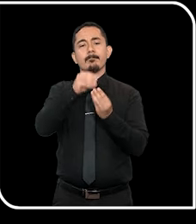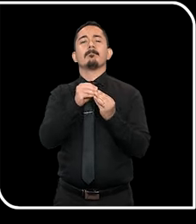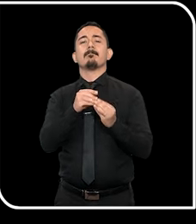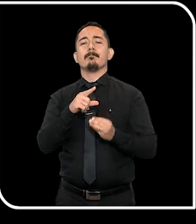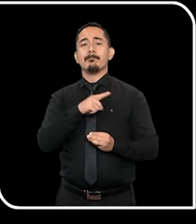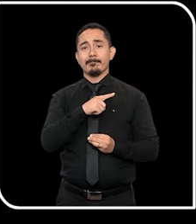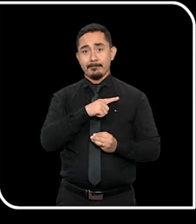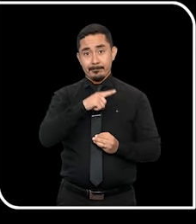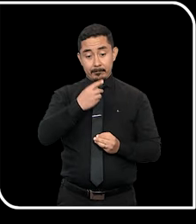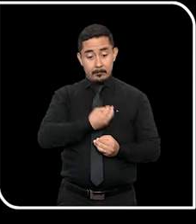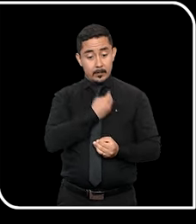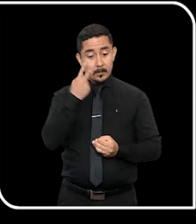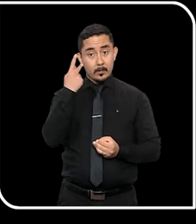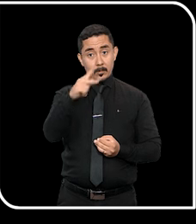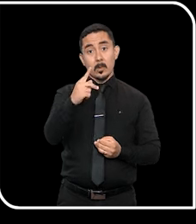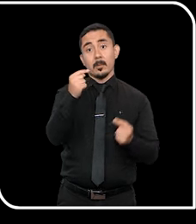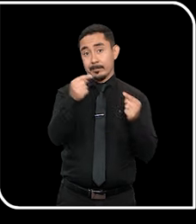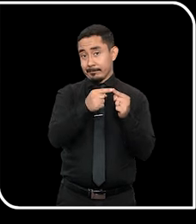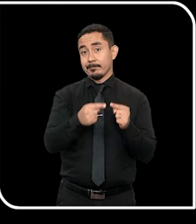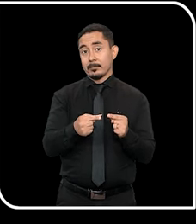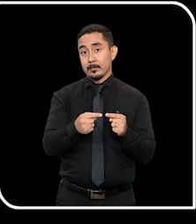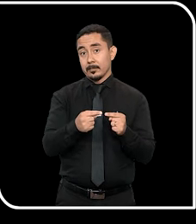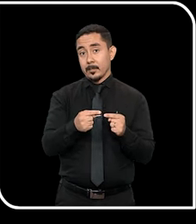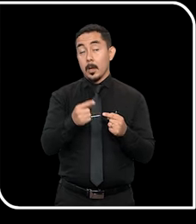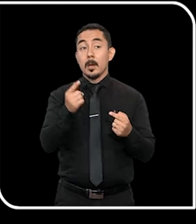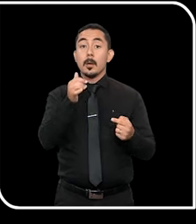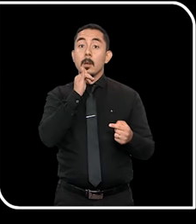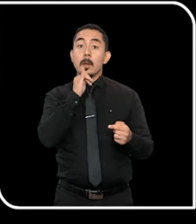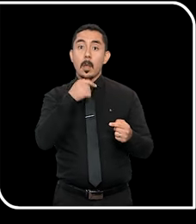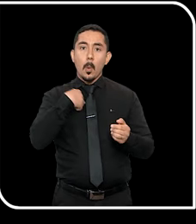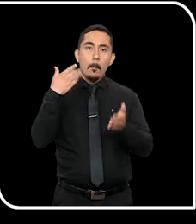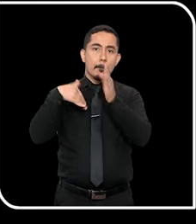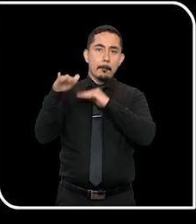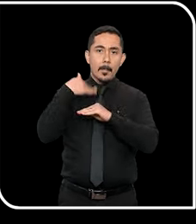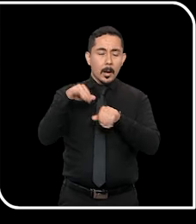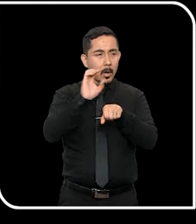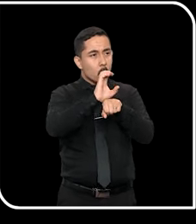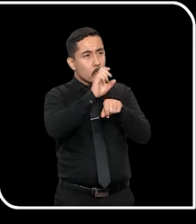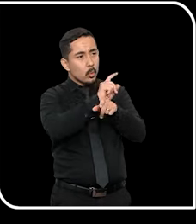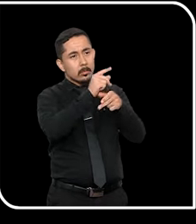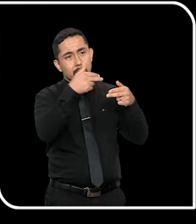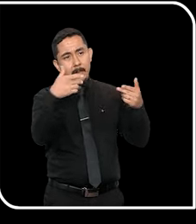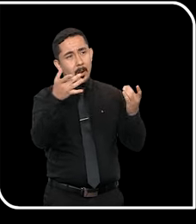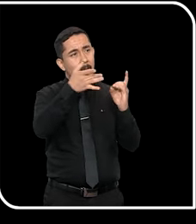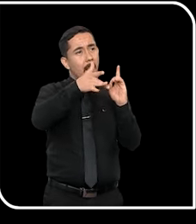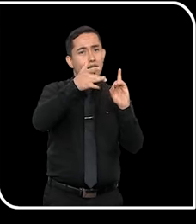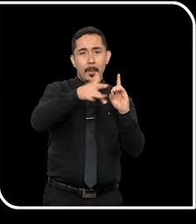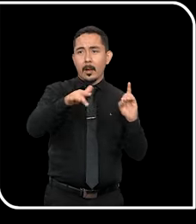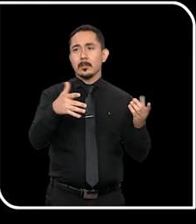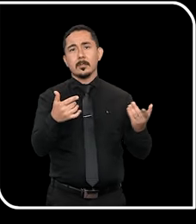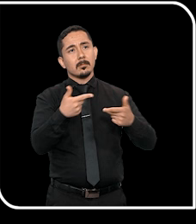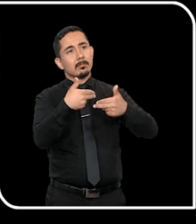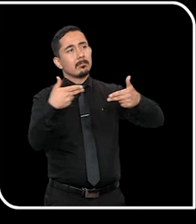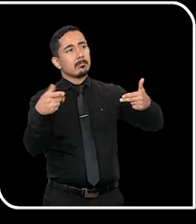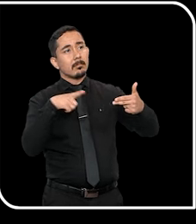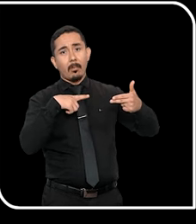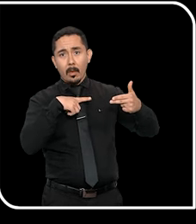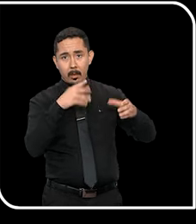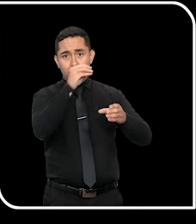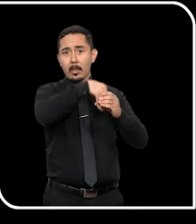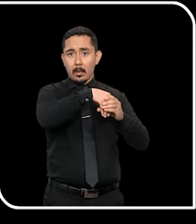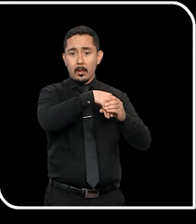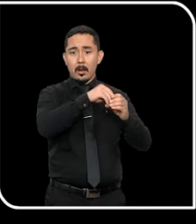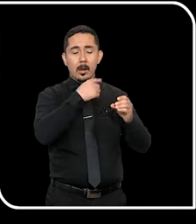ouvi que eu assisti palestras que eu né Comprei cursos que eu fui me informar sobre capacitismo eu saí